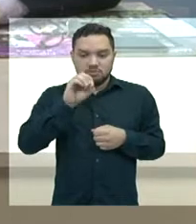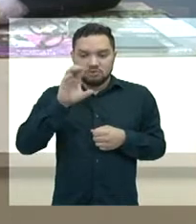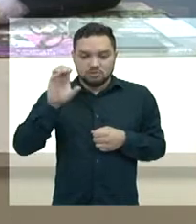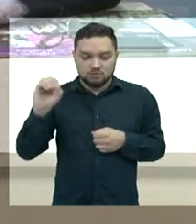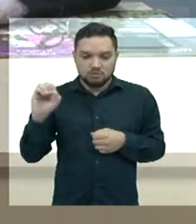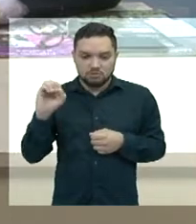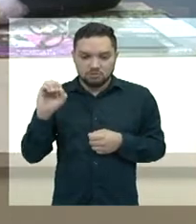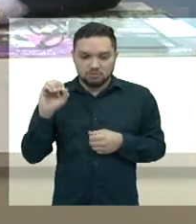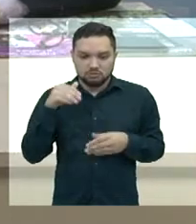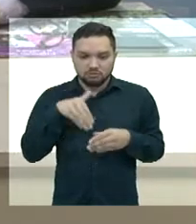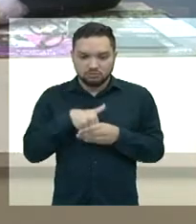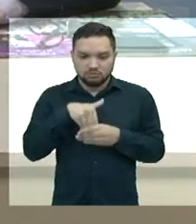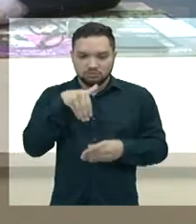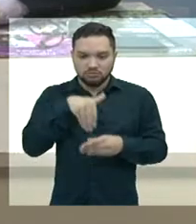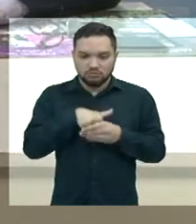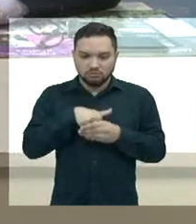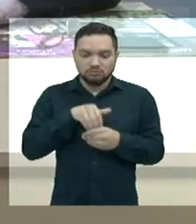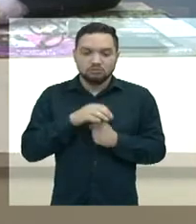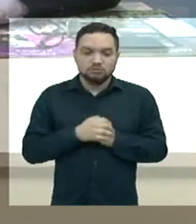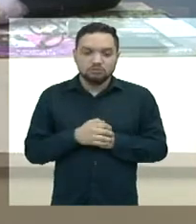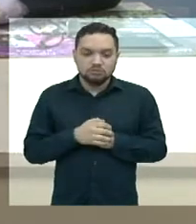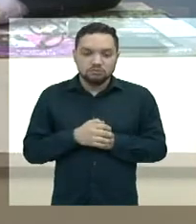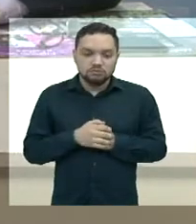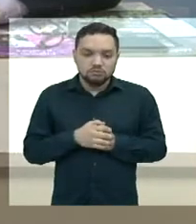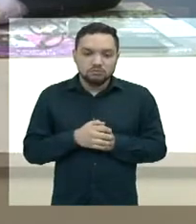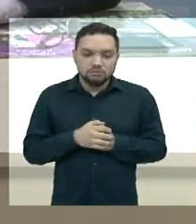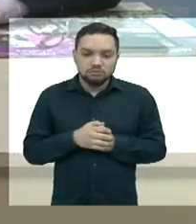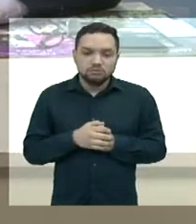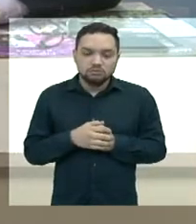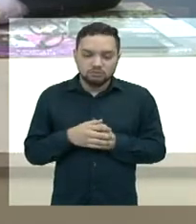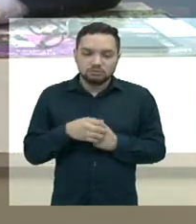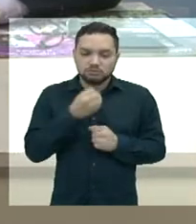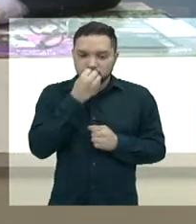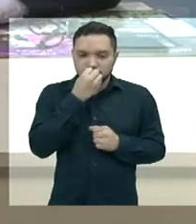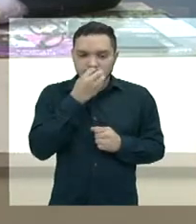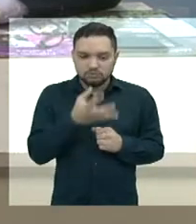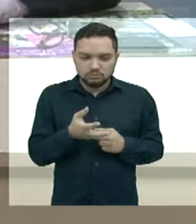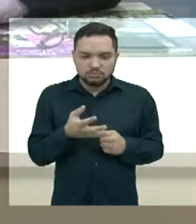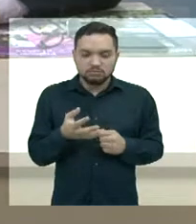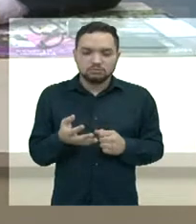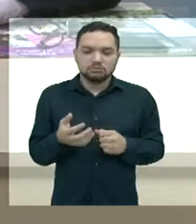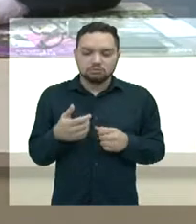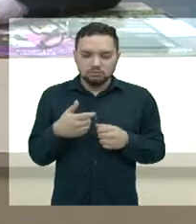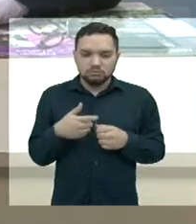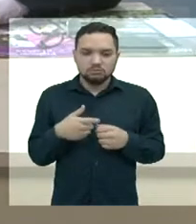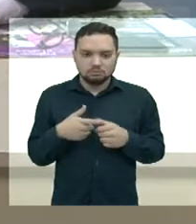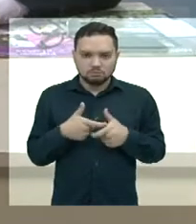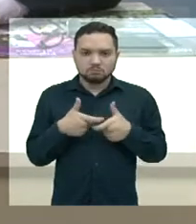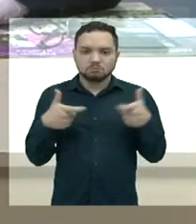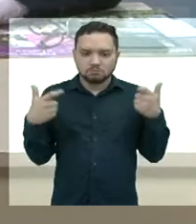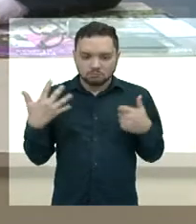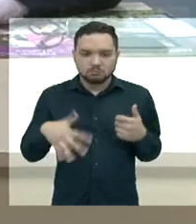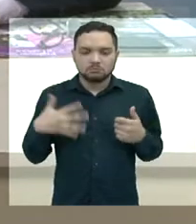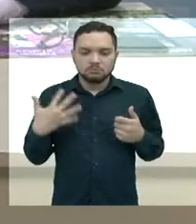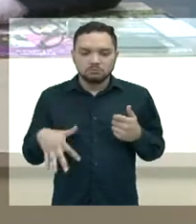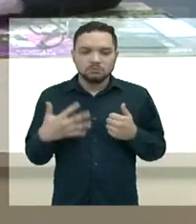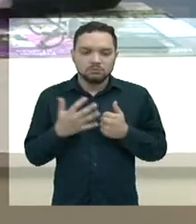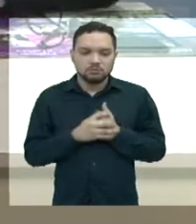7.500 votos. É uma votação sempre de reconhecimento e expressiva. E o